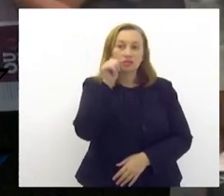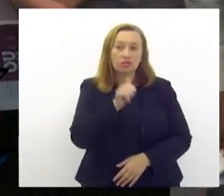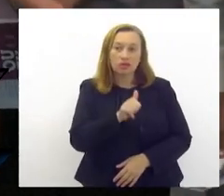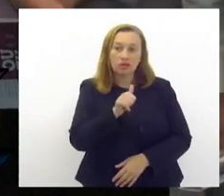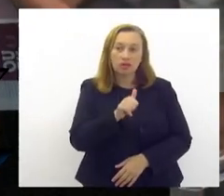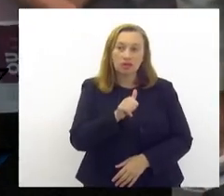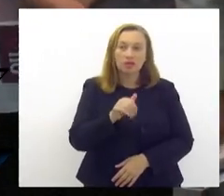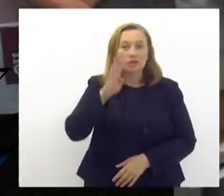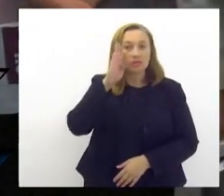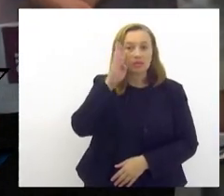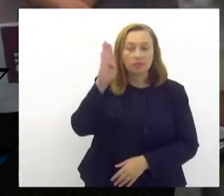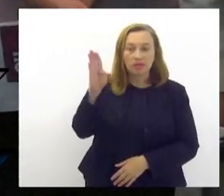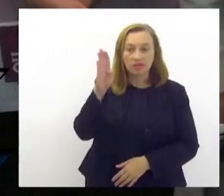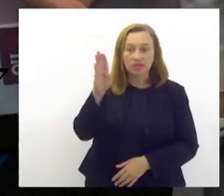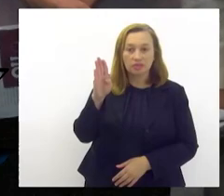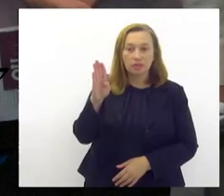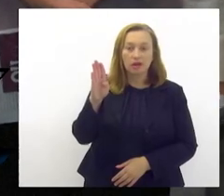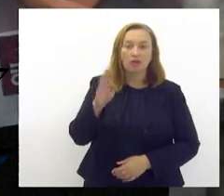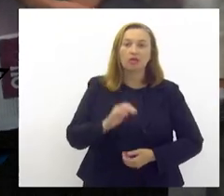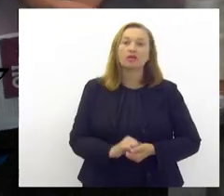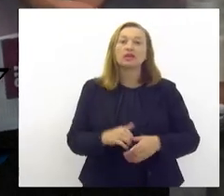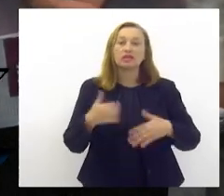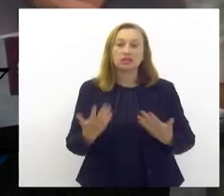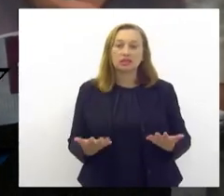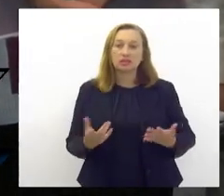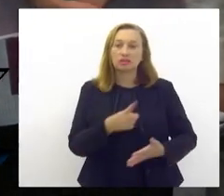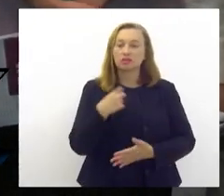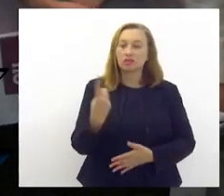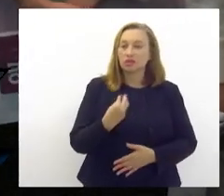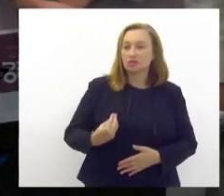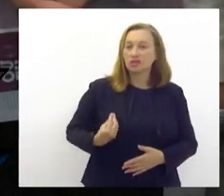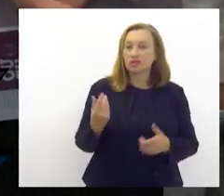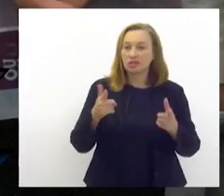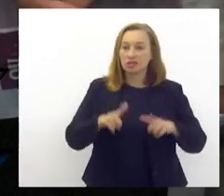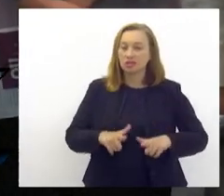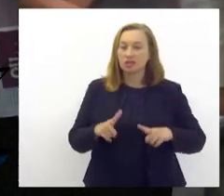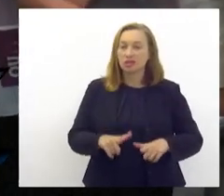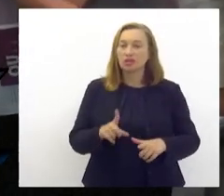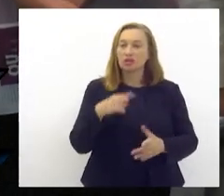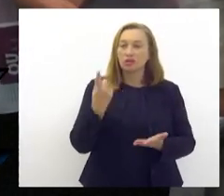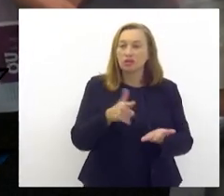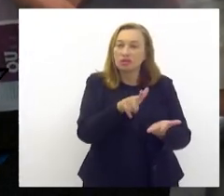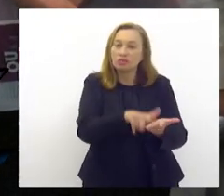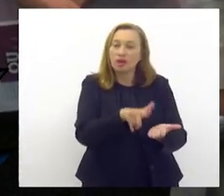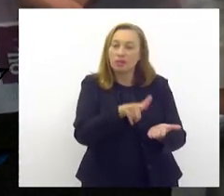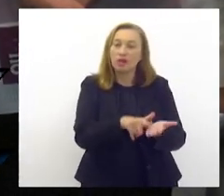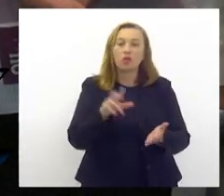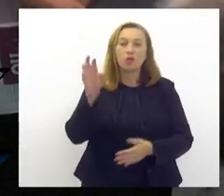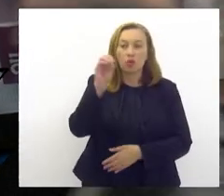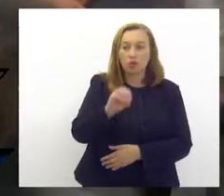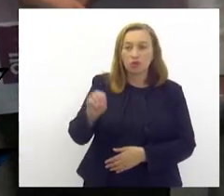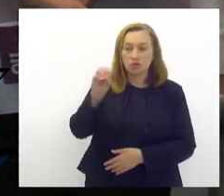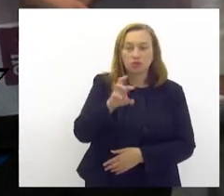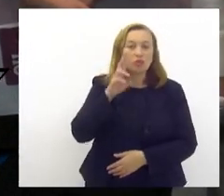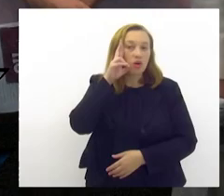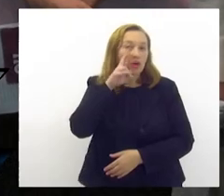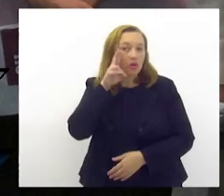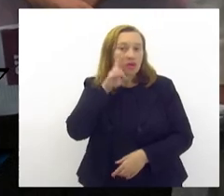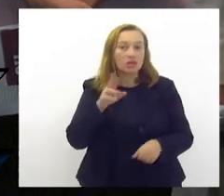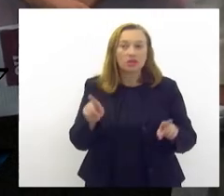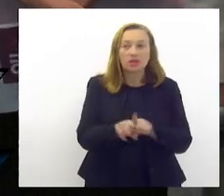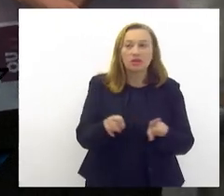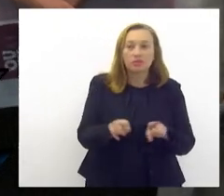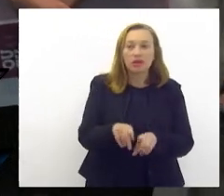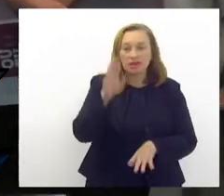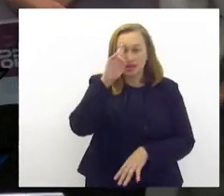como uma prioridade fundamental. Então, estamos aqui com os nossos folhetinhos do Outubro Rosa, também entendendo,